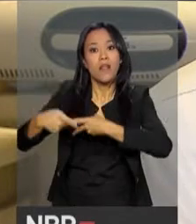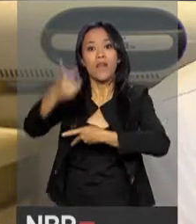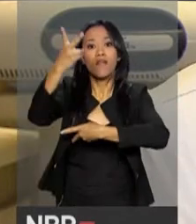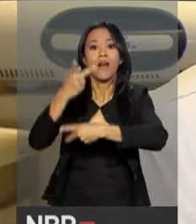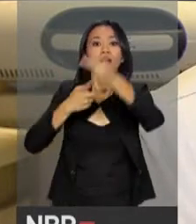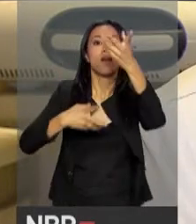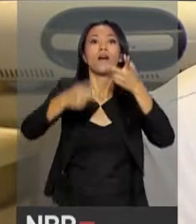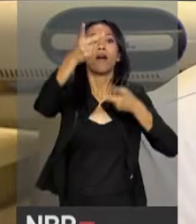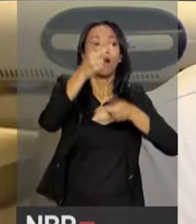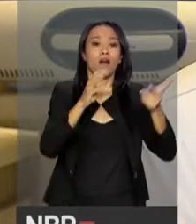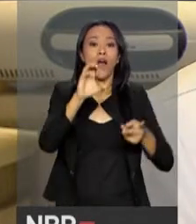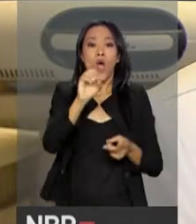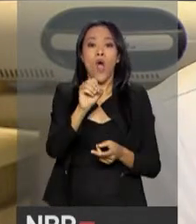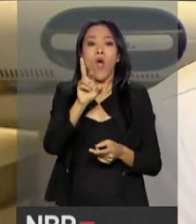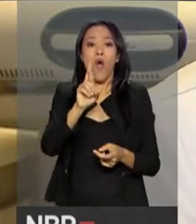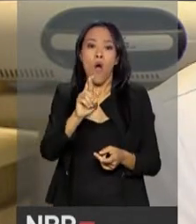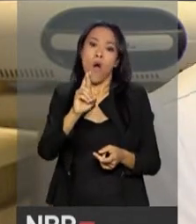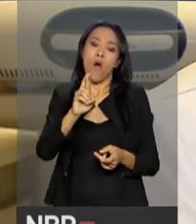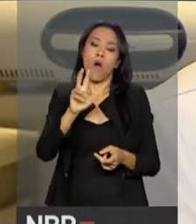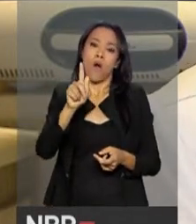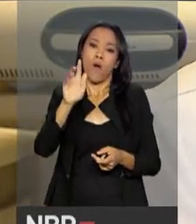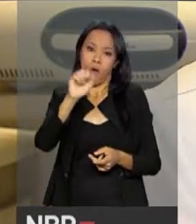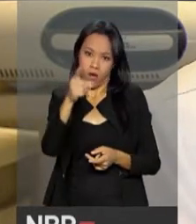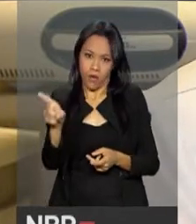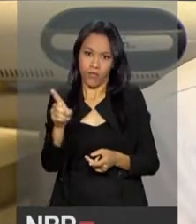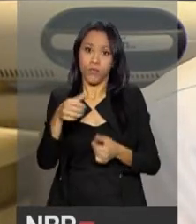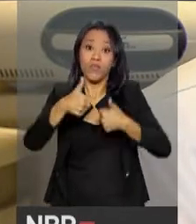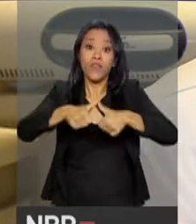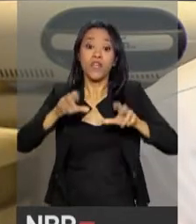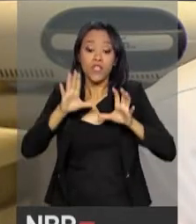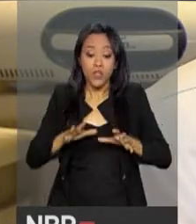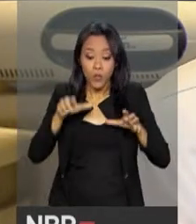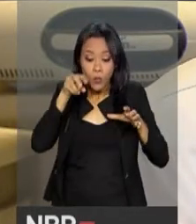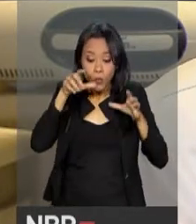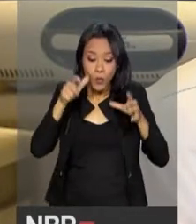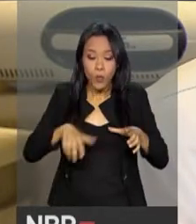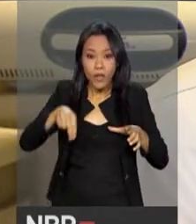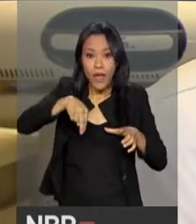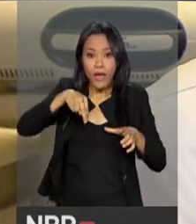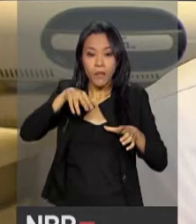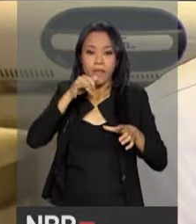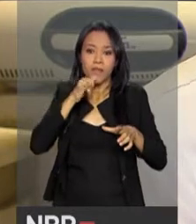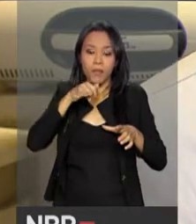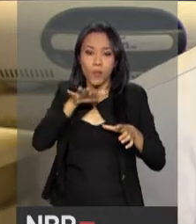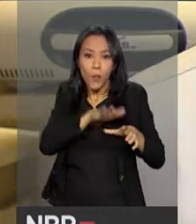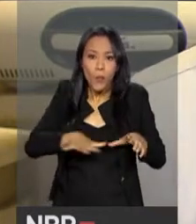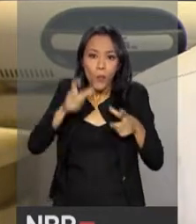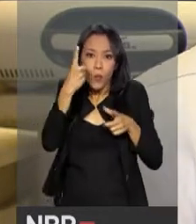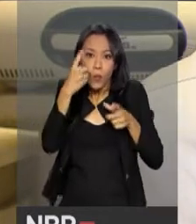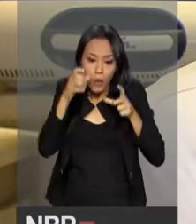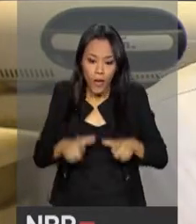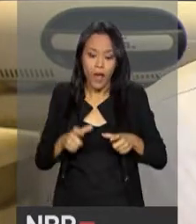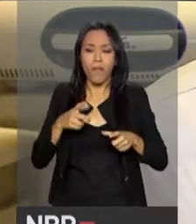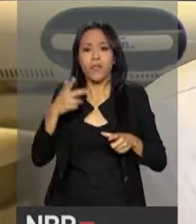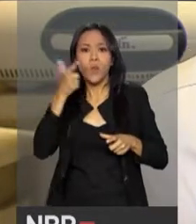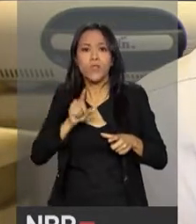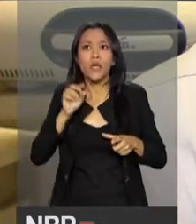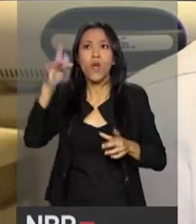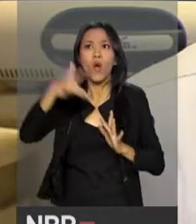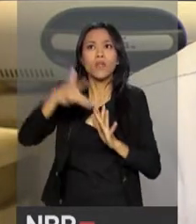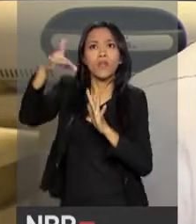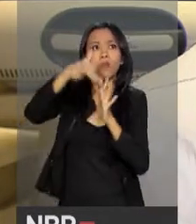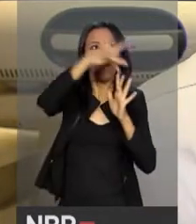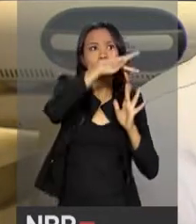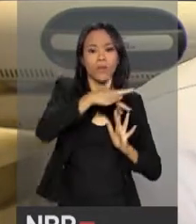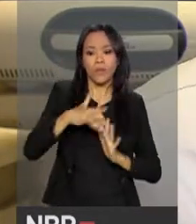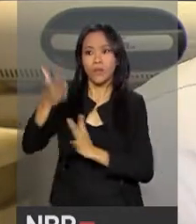locais então você não fica limitado aos doadores da sua região você consegue atingir um número maior de doadores e conseguia